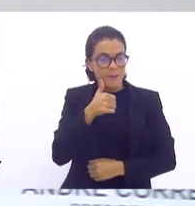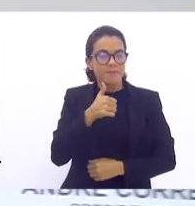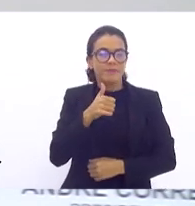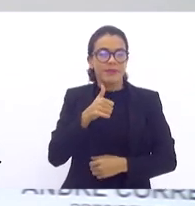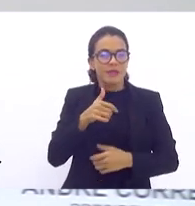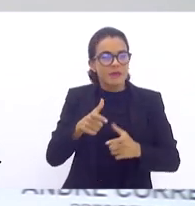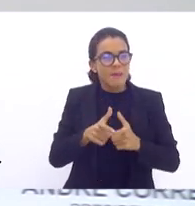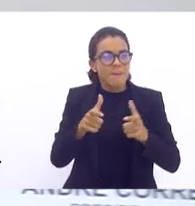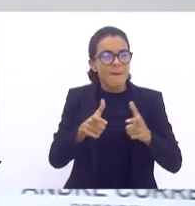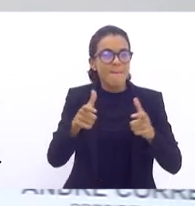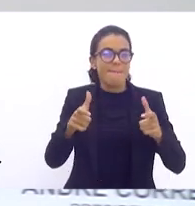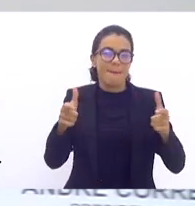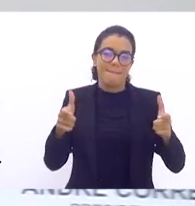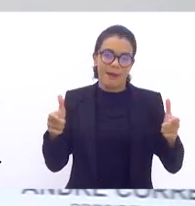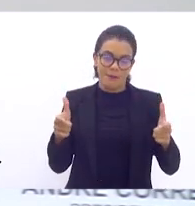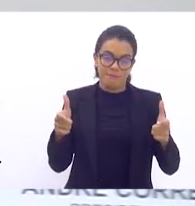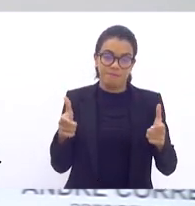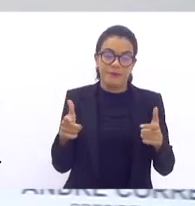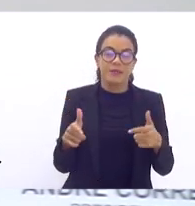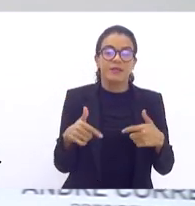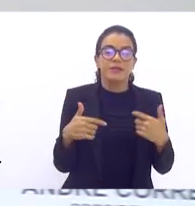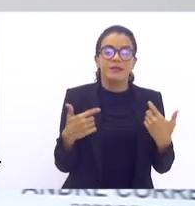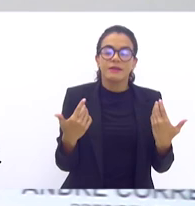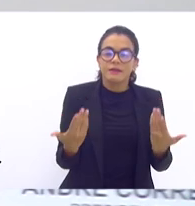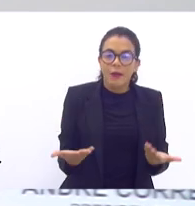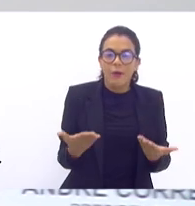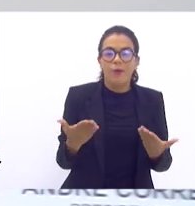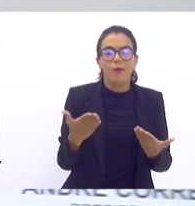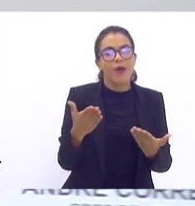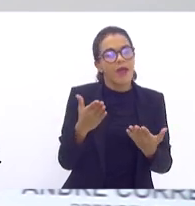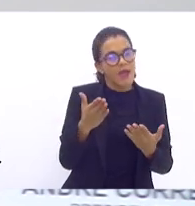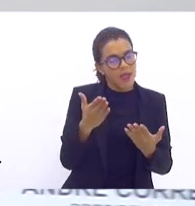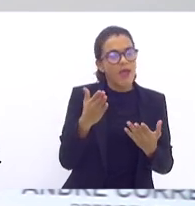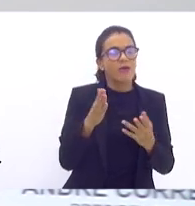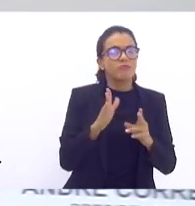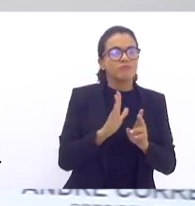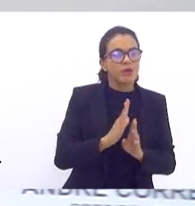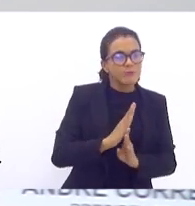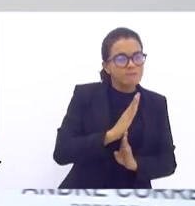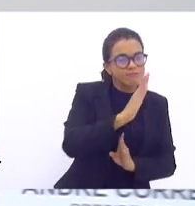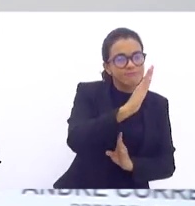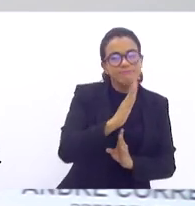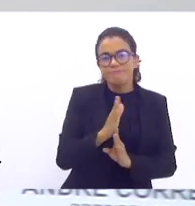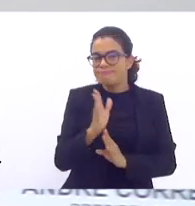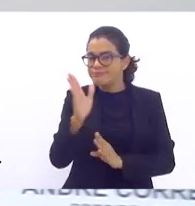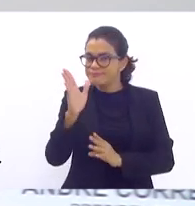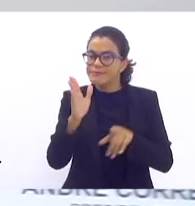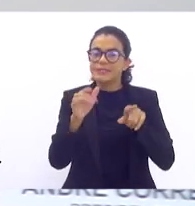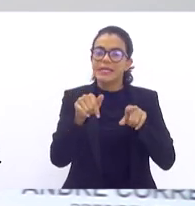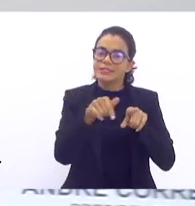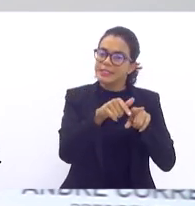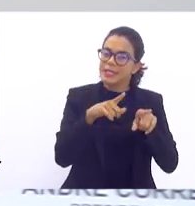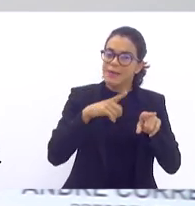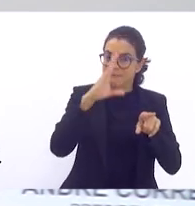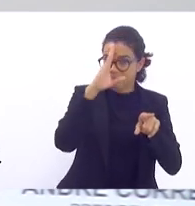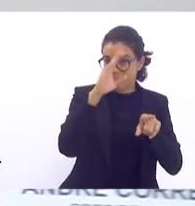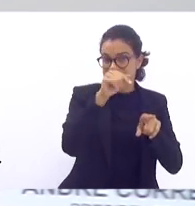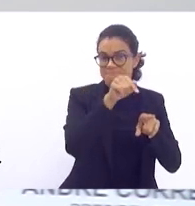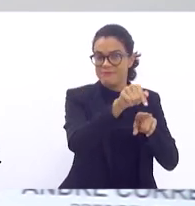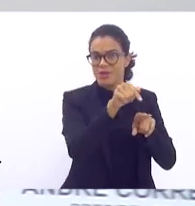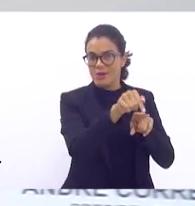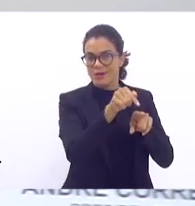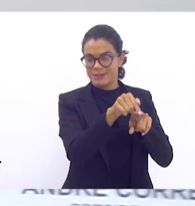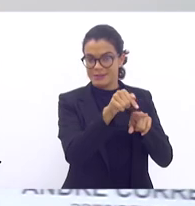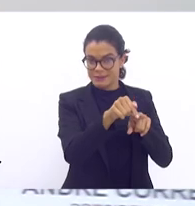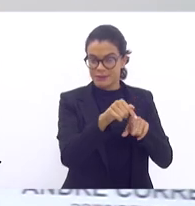a cada dia então eu acho que é uma vertente um setor do orçamento que a gente vai ter uma priorização muito forte